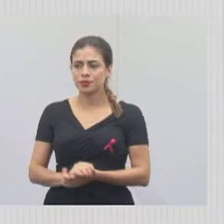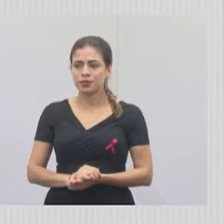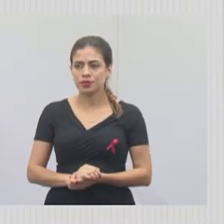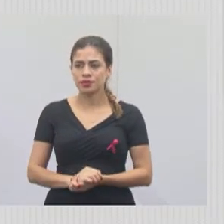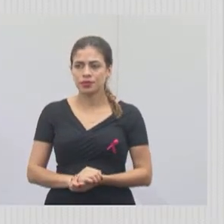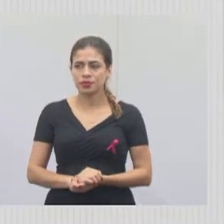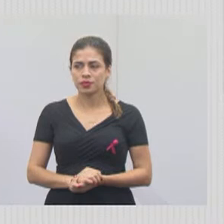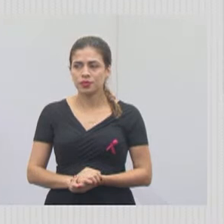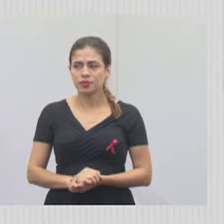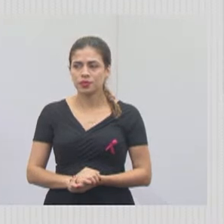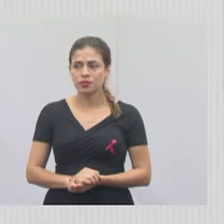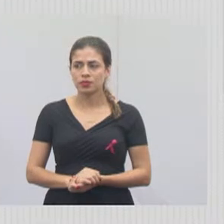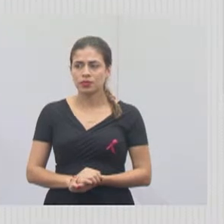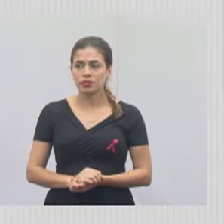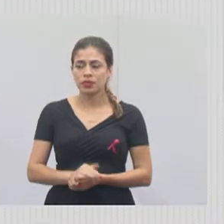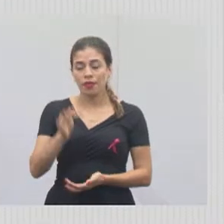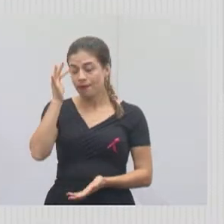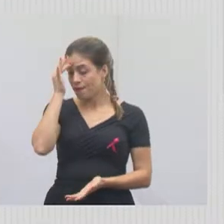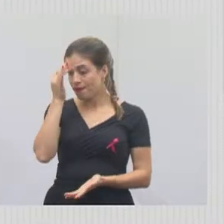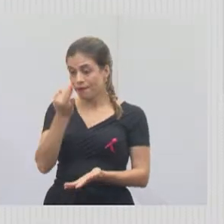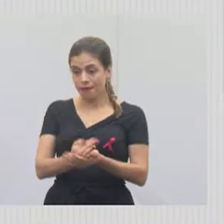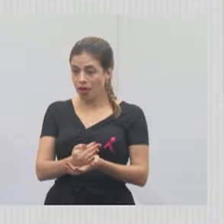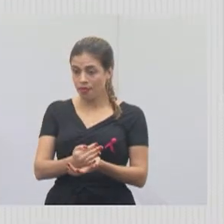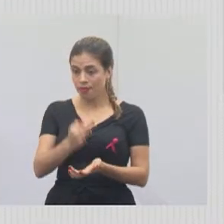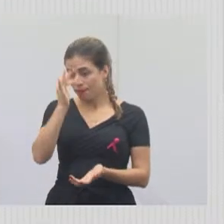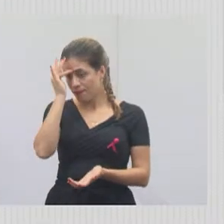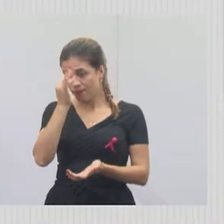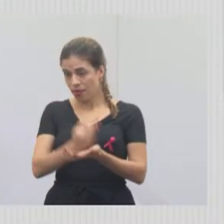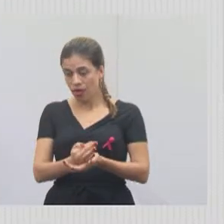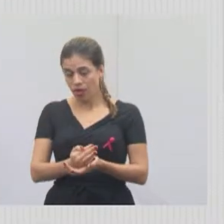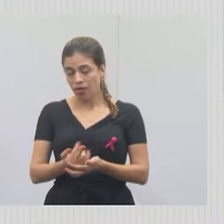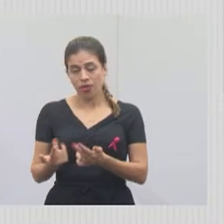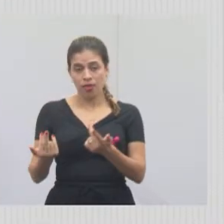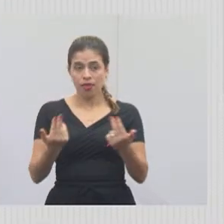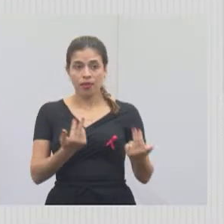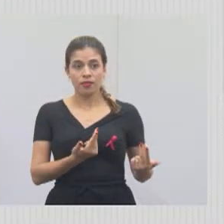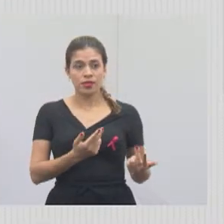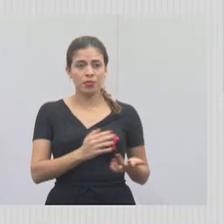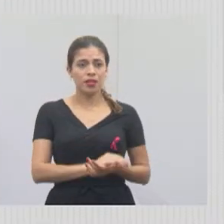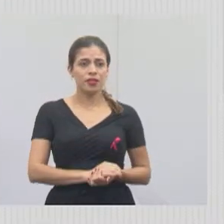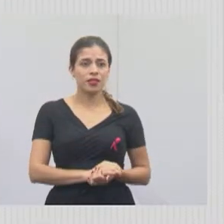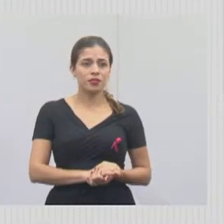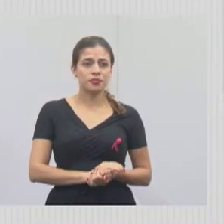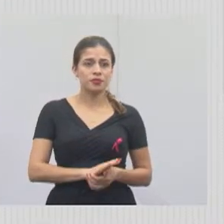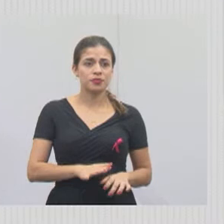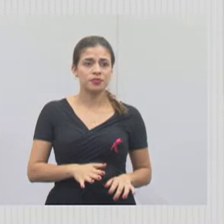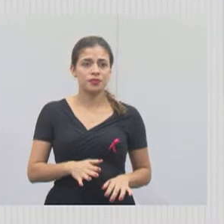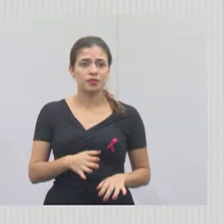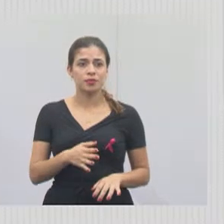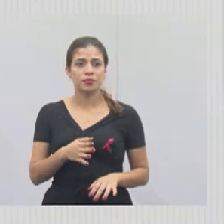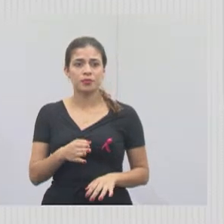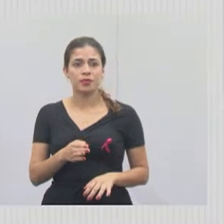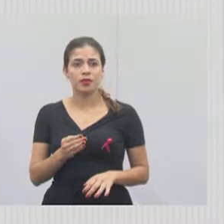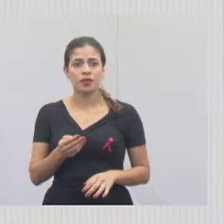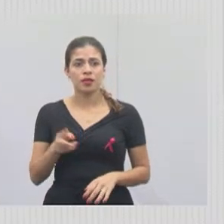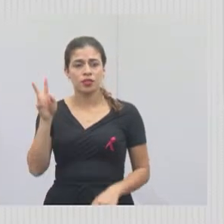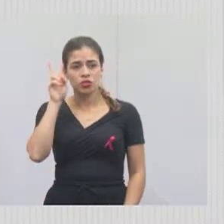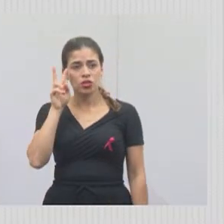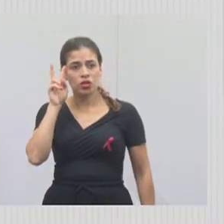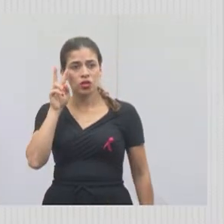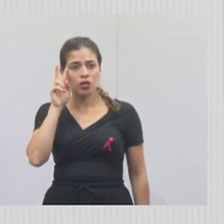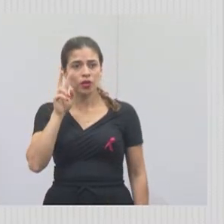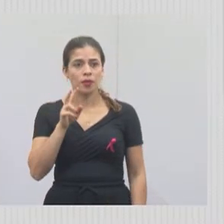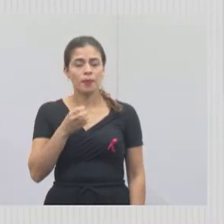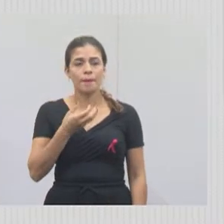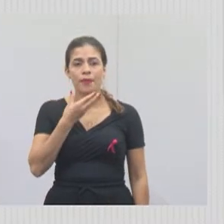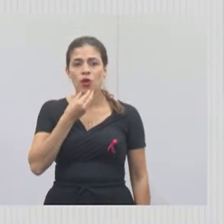usando a tua fé. É igual a passagem do bom samaritano, né? A Bíblia diz que um homem foi assaltado e ficou